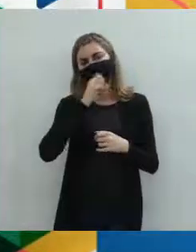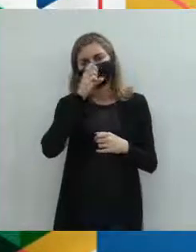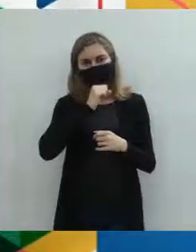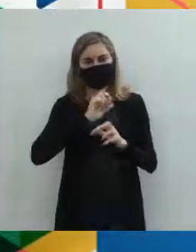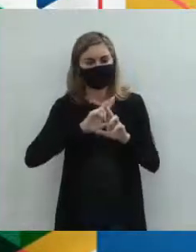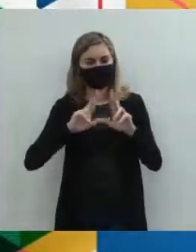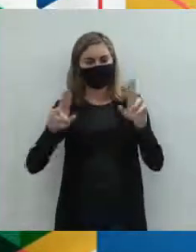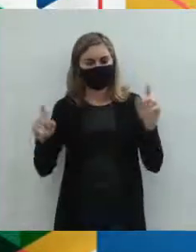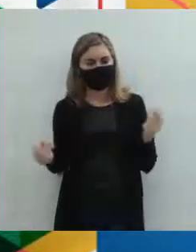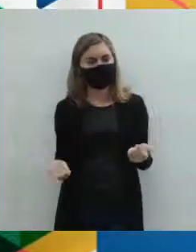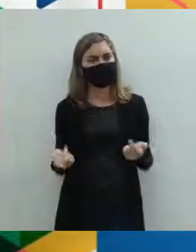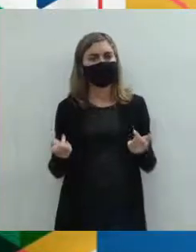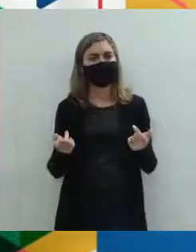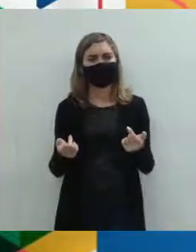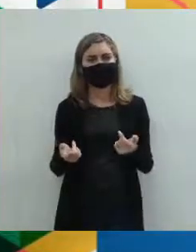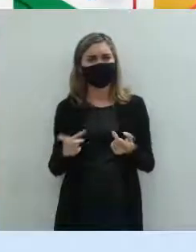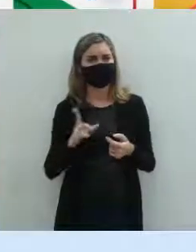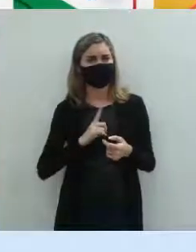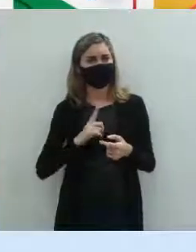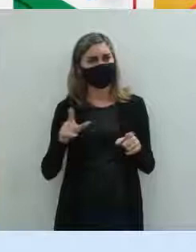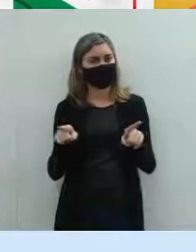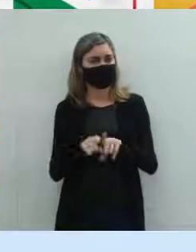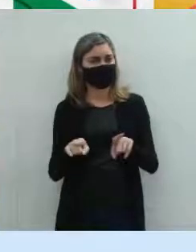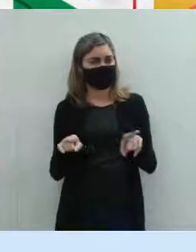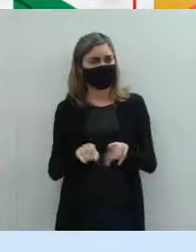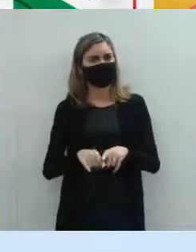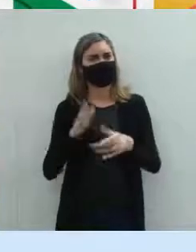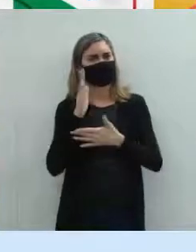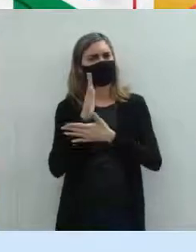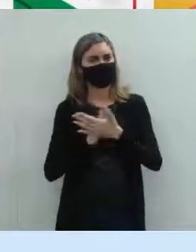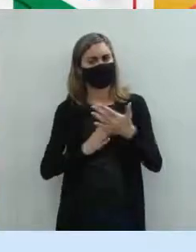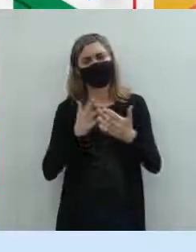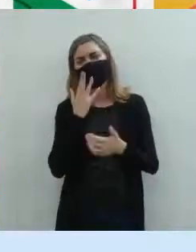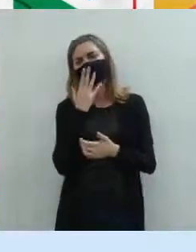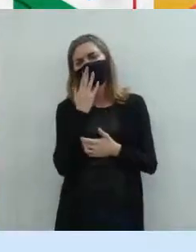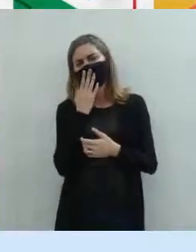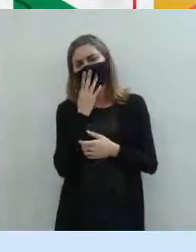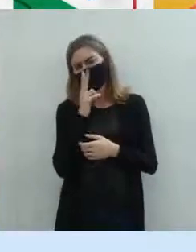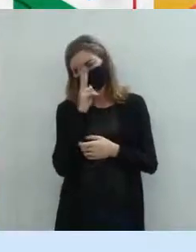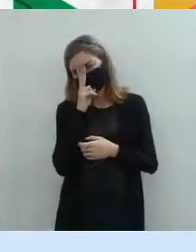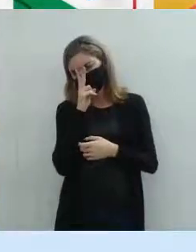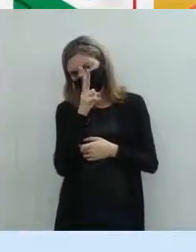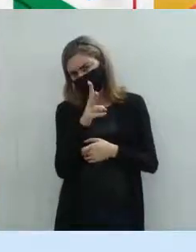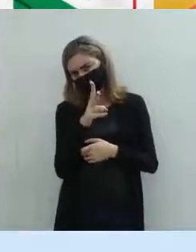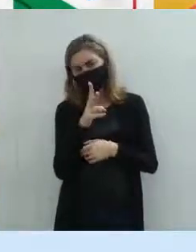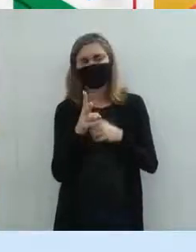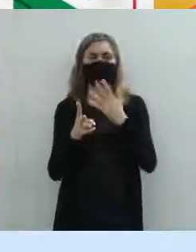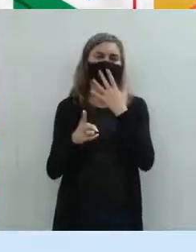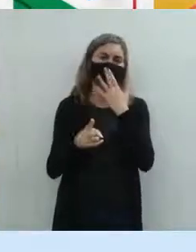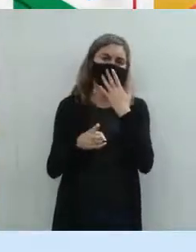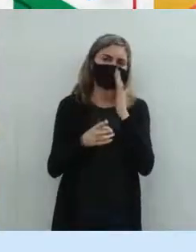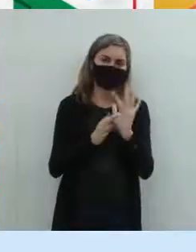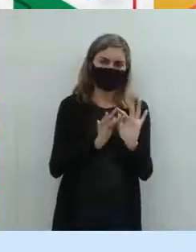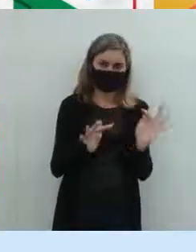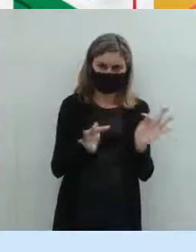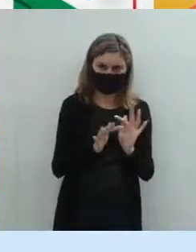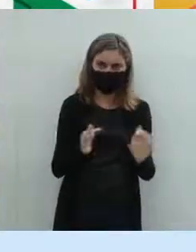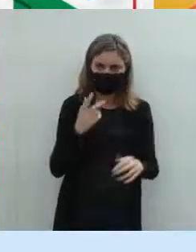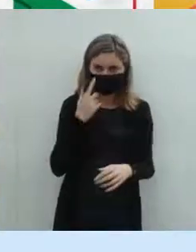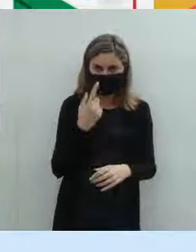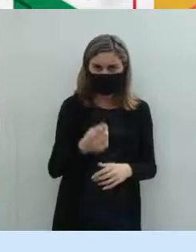por diante. E temos também a divisão de cores, com cores quentes e cores frias. Já ouviram falar